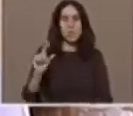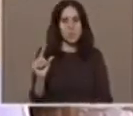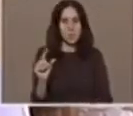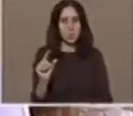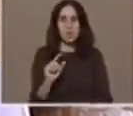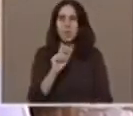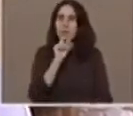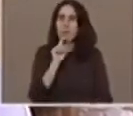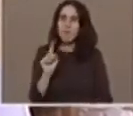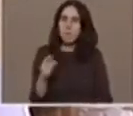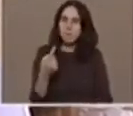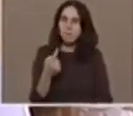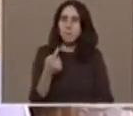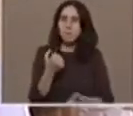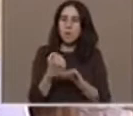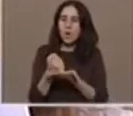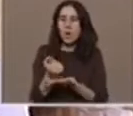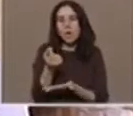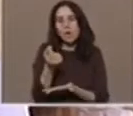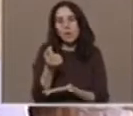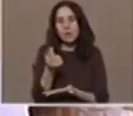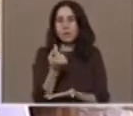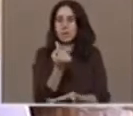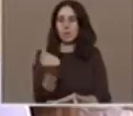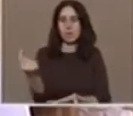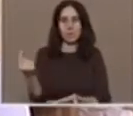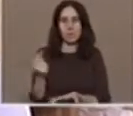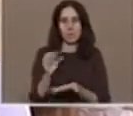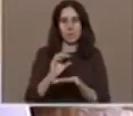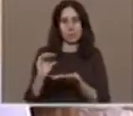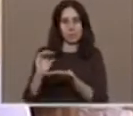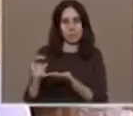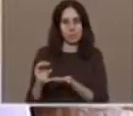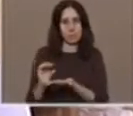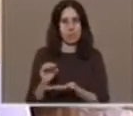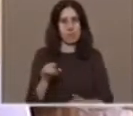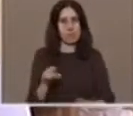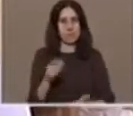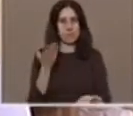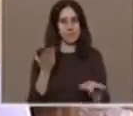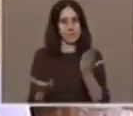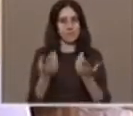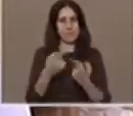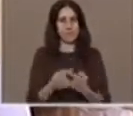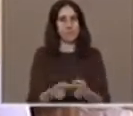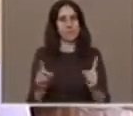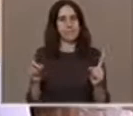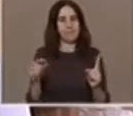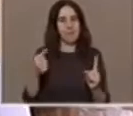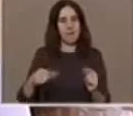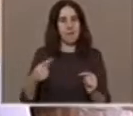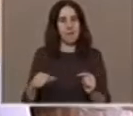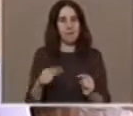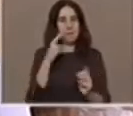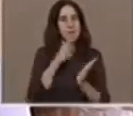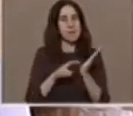um pequeno contributo, um pequeno pedaço a cada um. Esta desproporcionalidade está já presente na